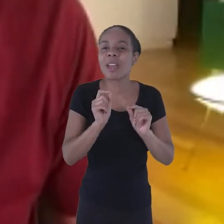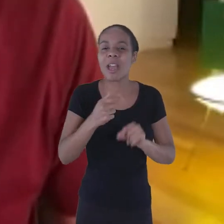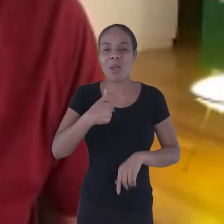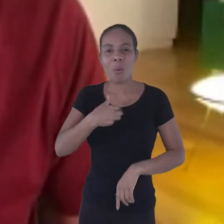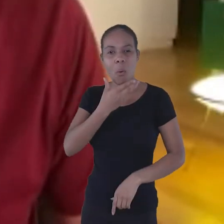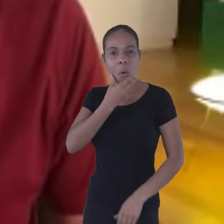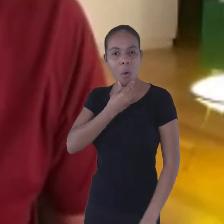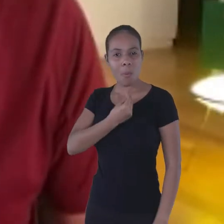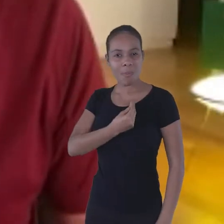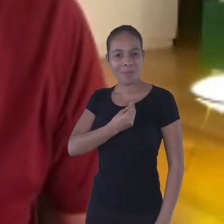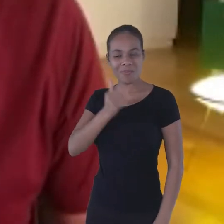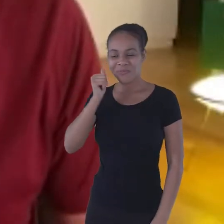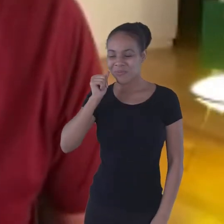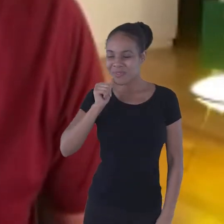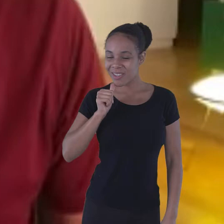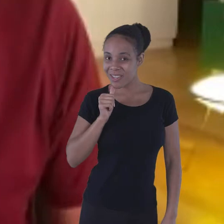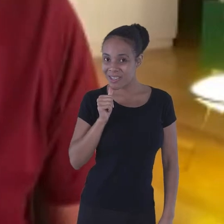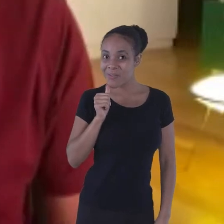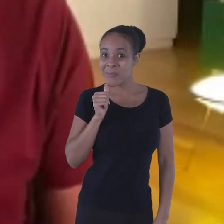dos infernos.